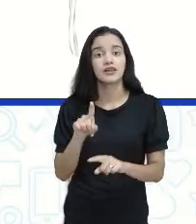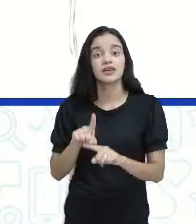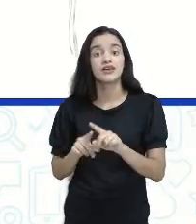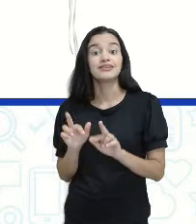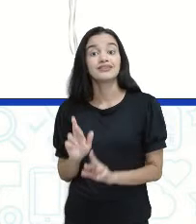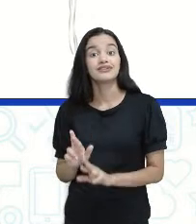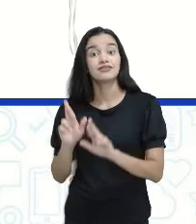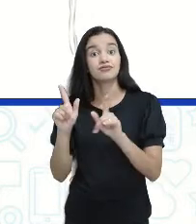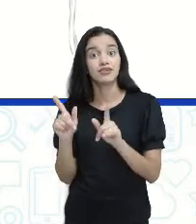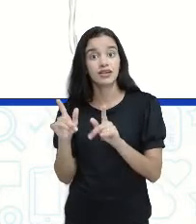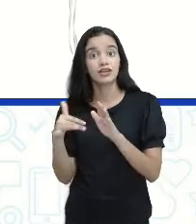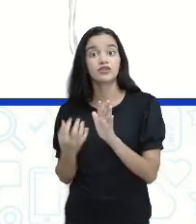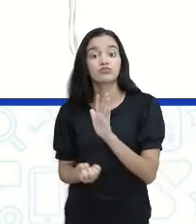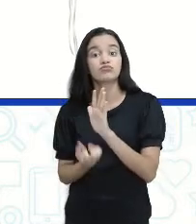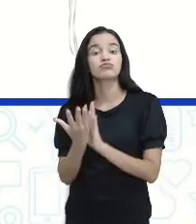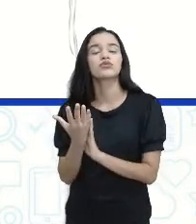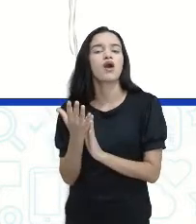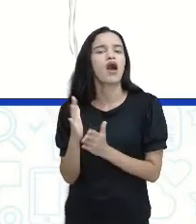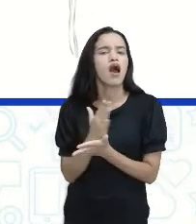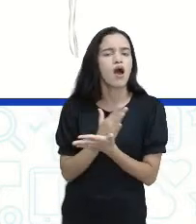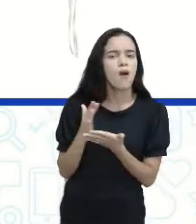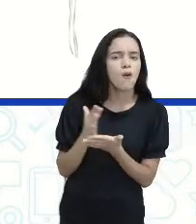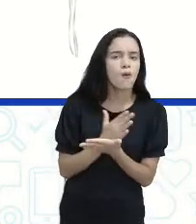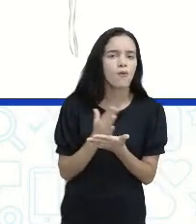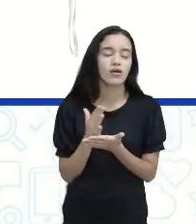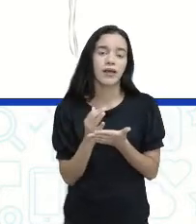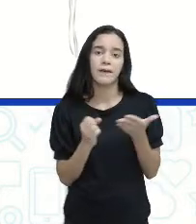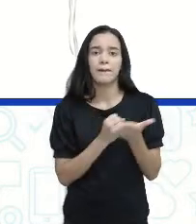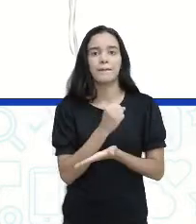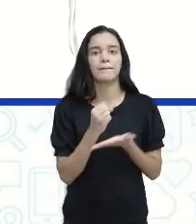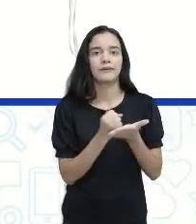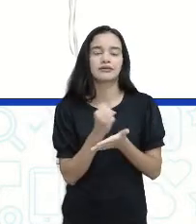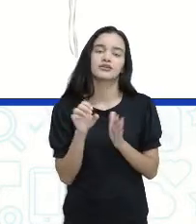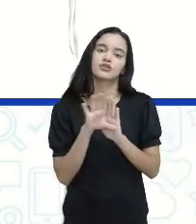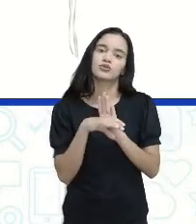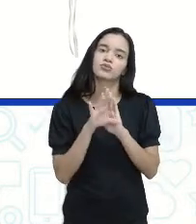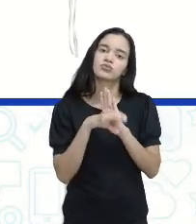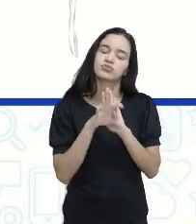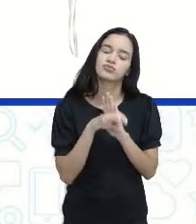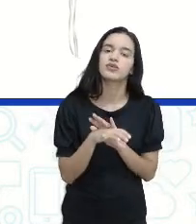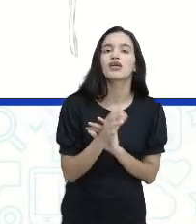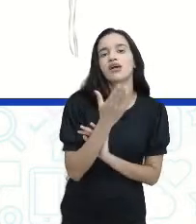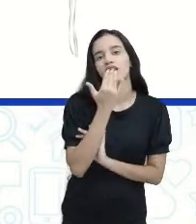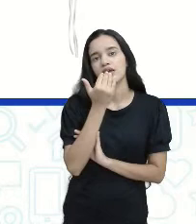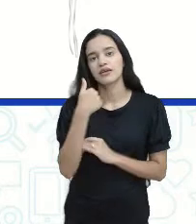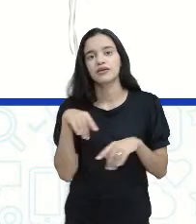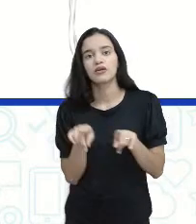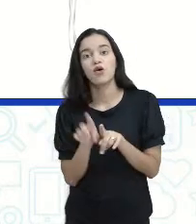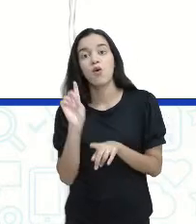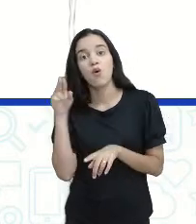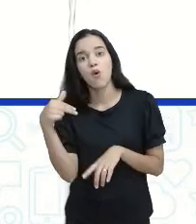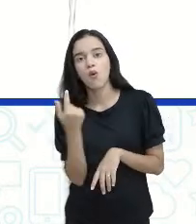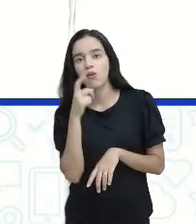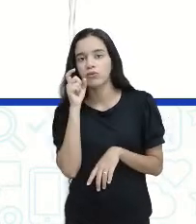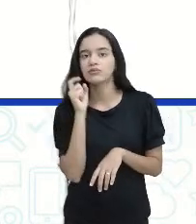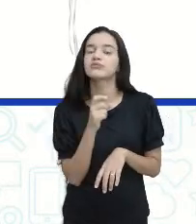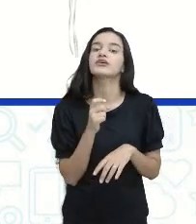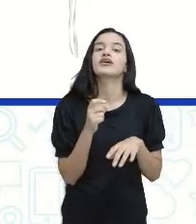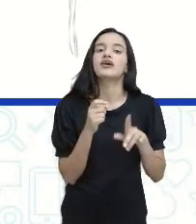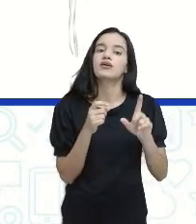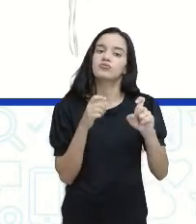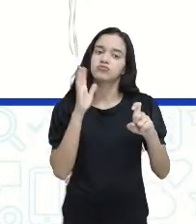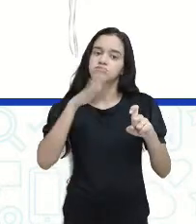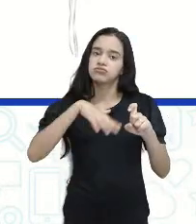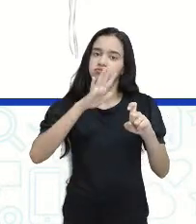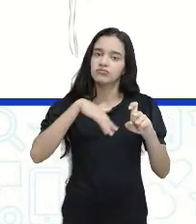seus nomes, tá? Então, alguns são baseados em conceitos astronômicos ou mitológicos, como o hélio, né,